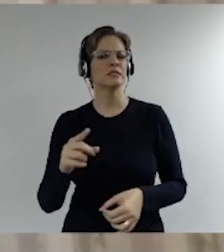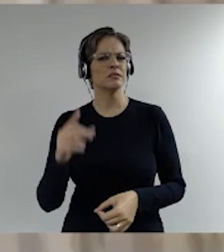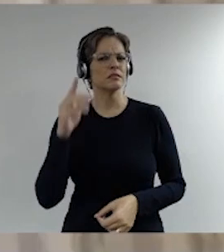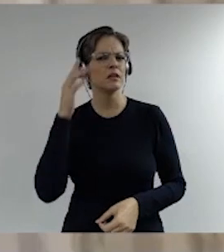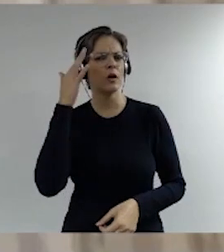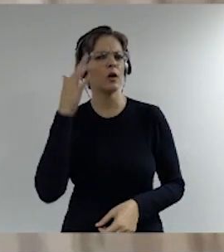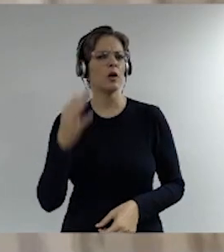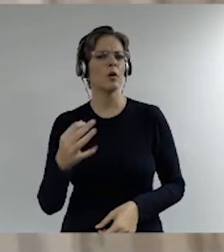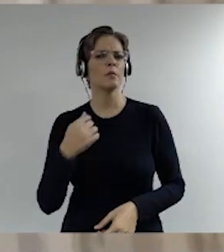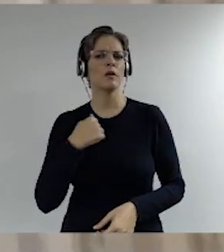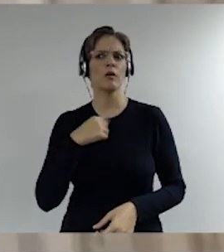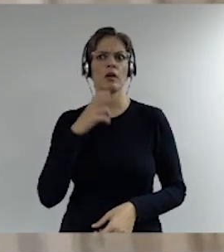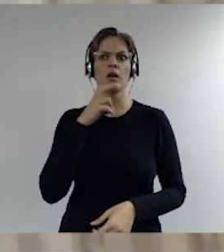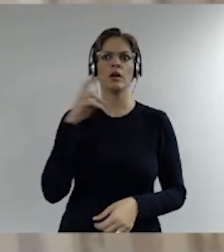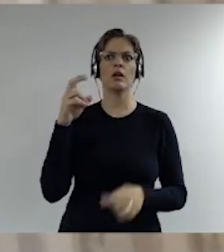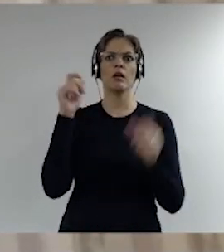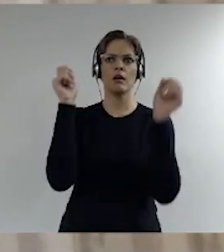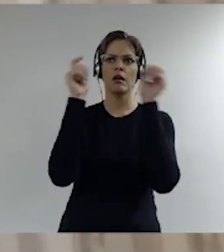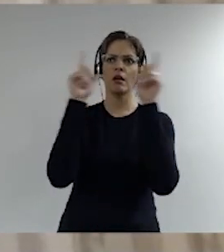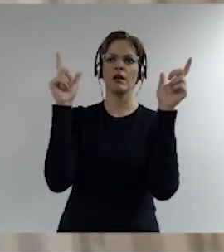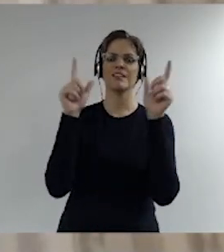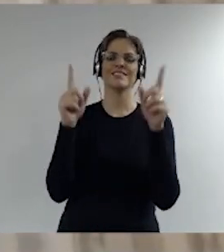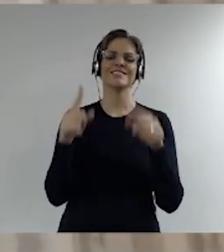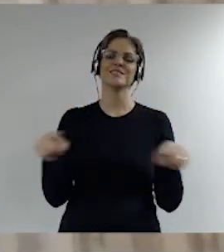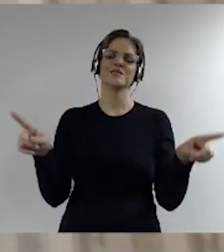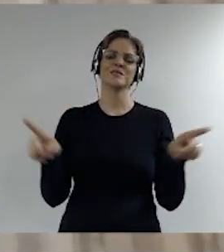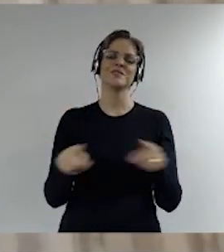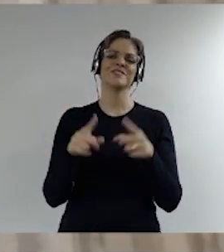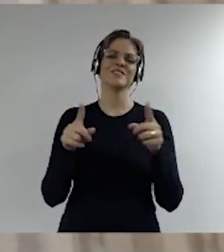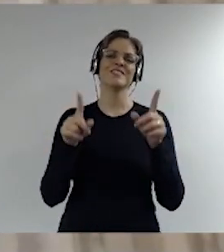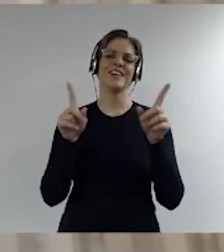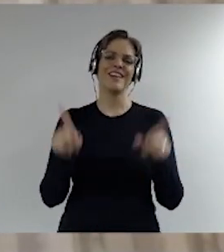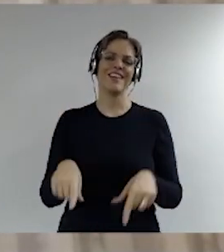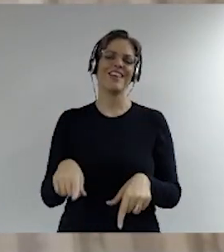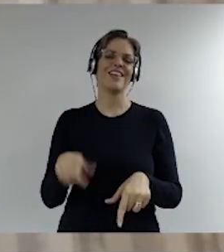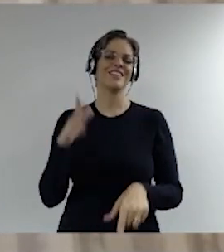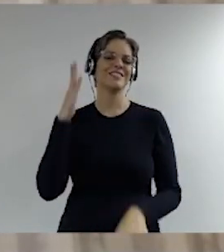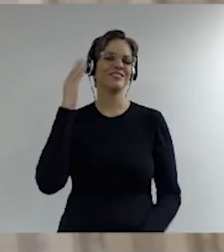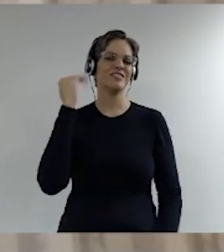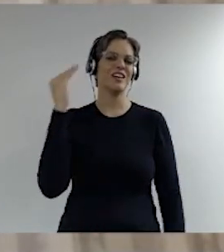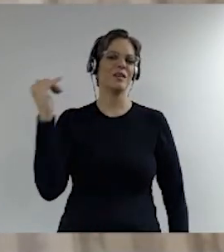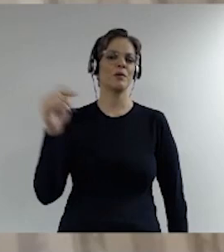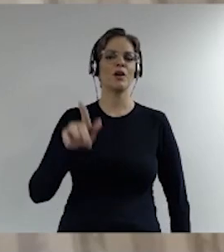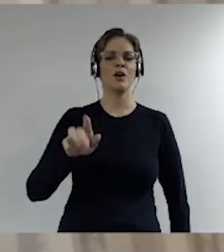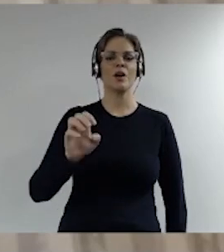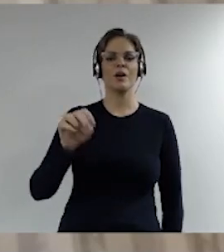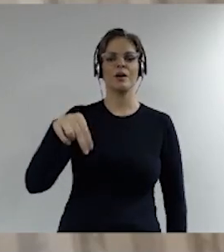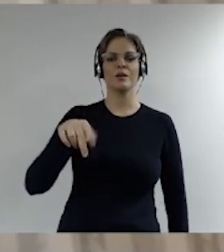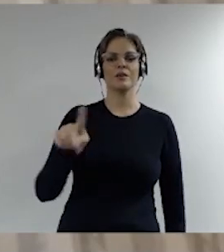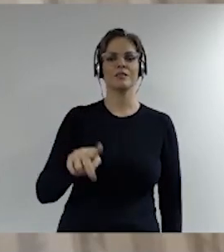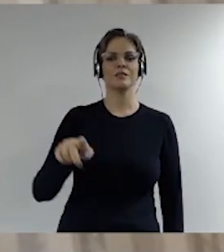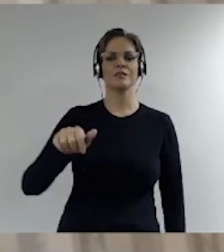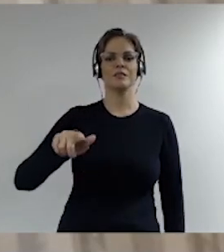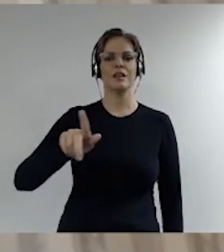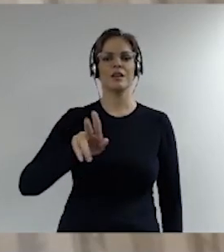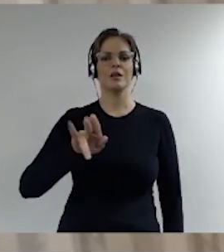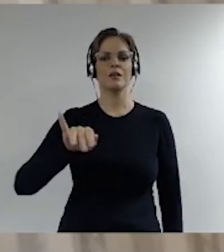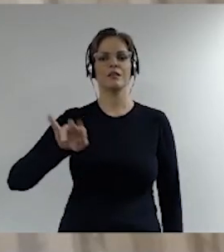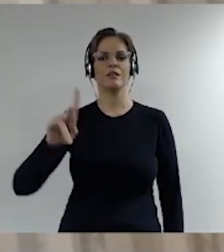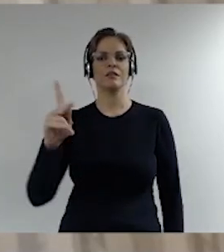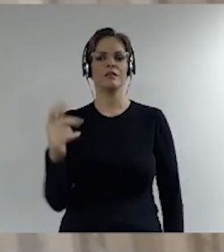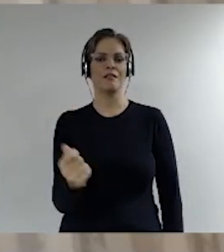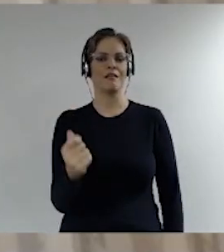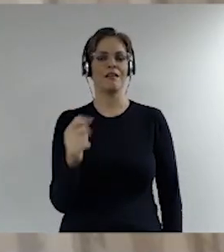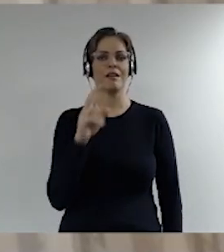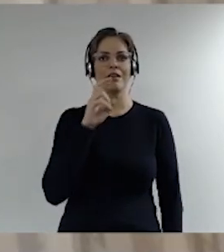de alerta. Gonzaguinha, grito de alerta. E que maravilha, mesmo em meio a